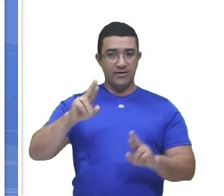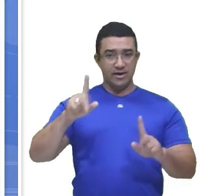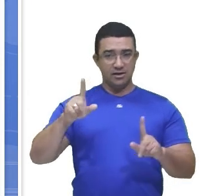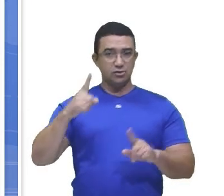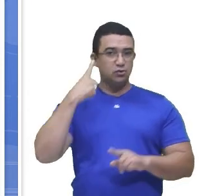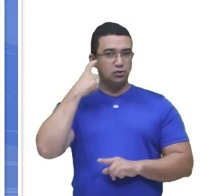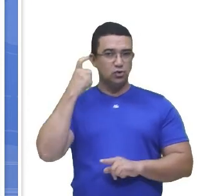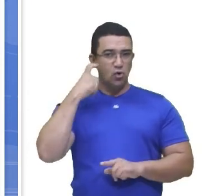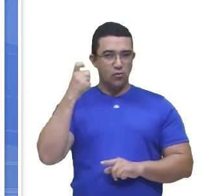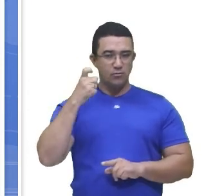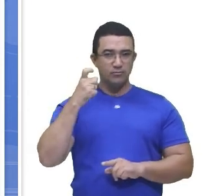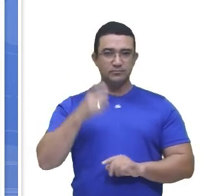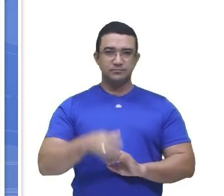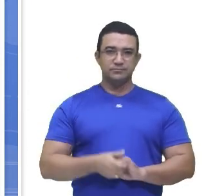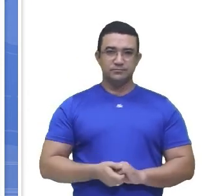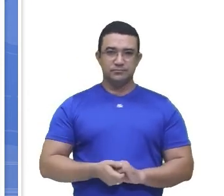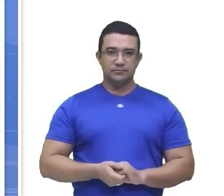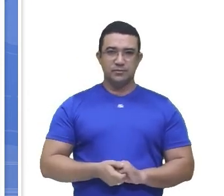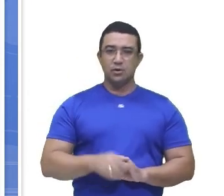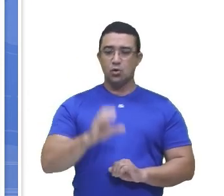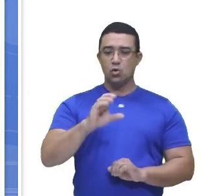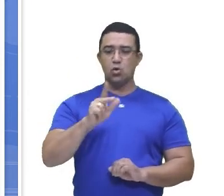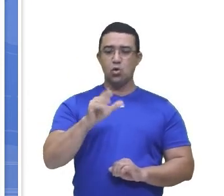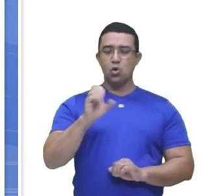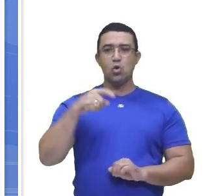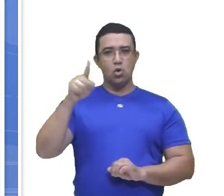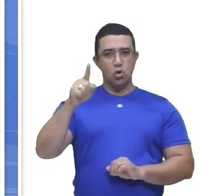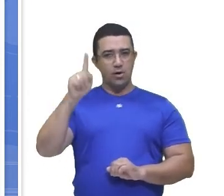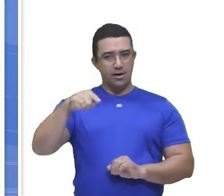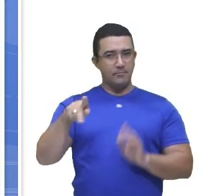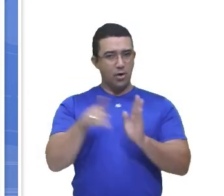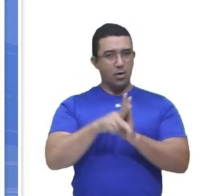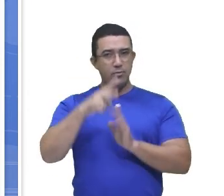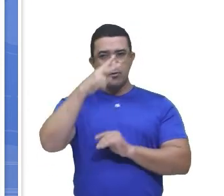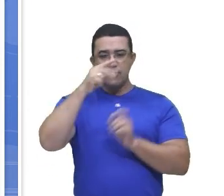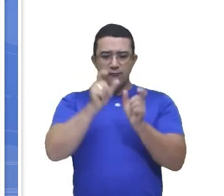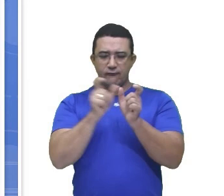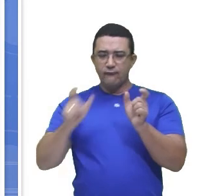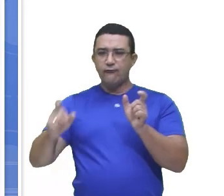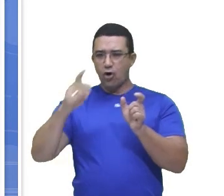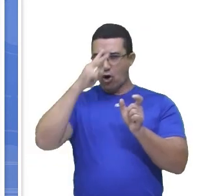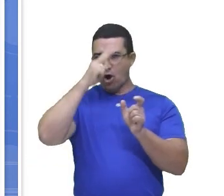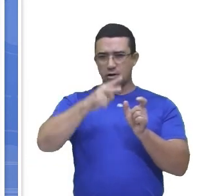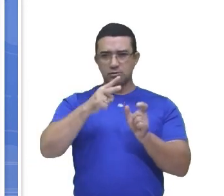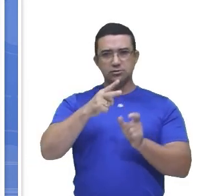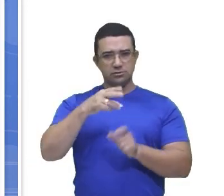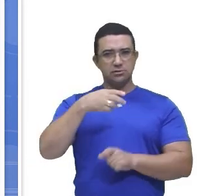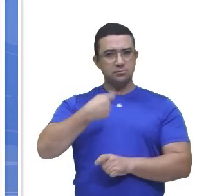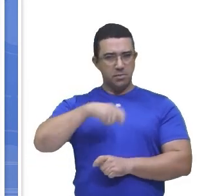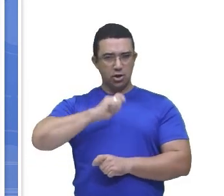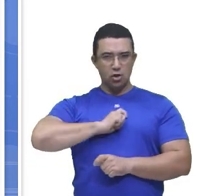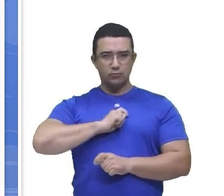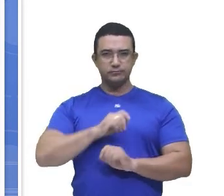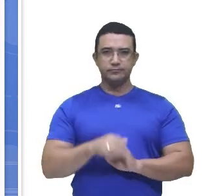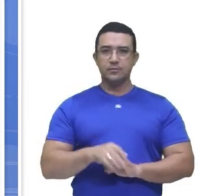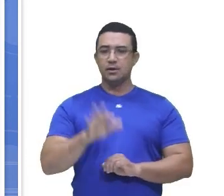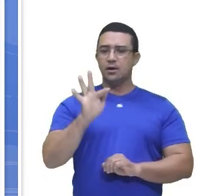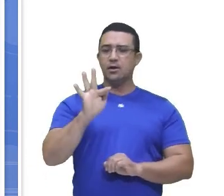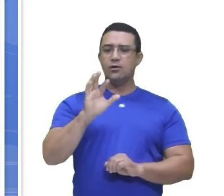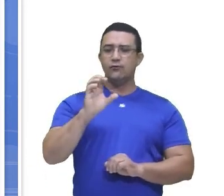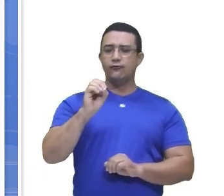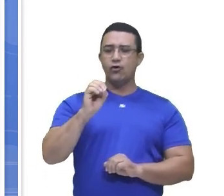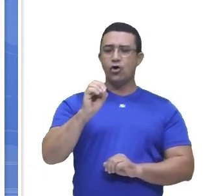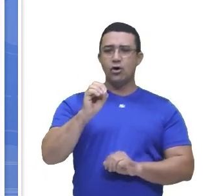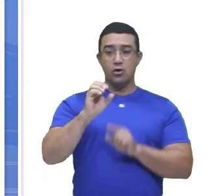onde é a tônica do espanhol. Cru. E aí nós temos a palavra fobia no português, bia, mas no espanhol,